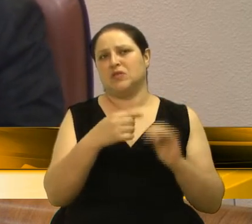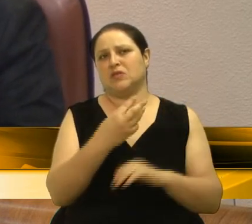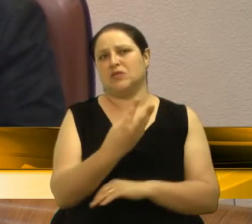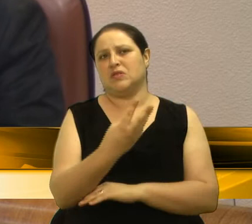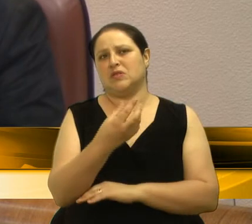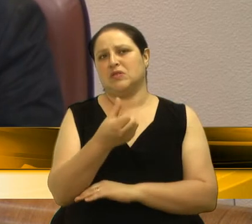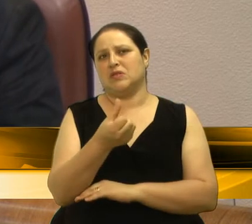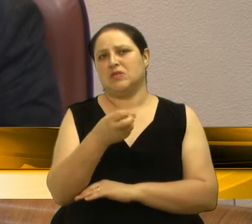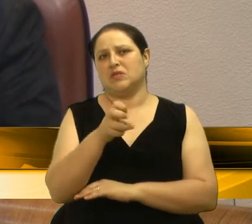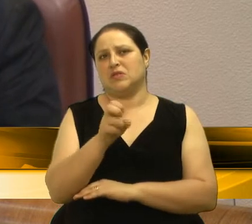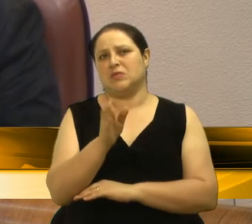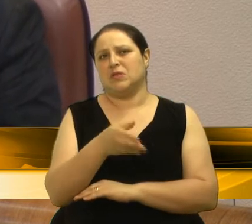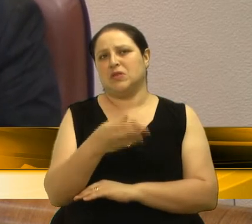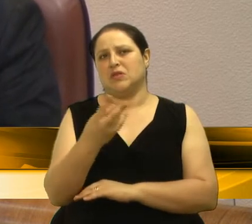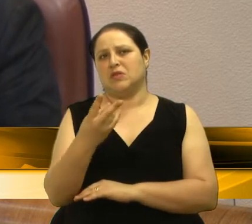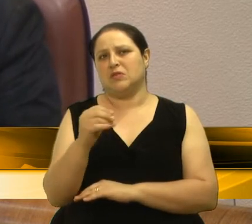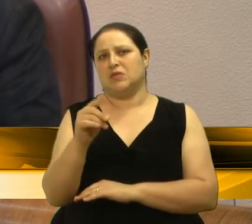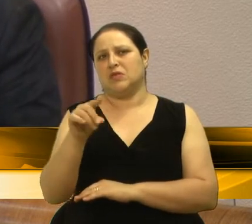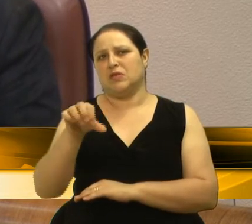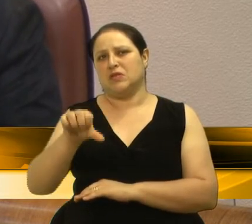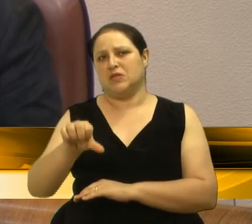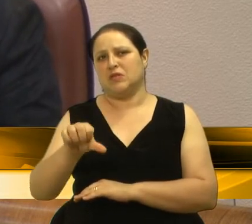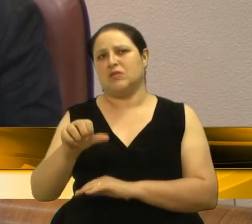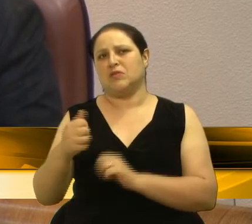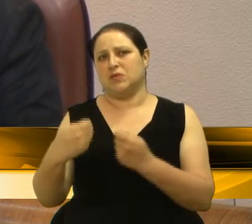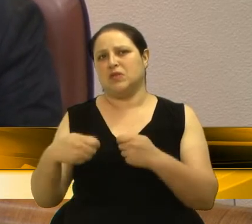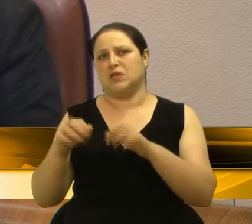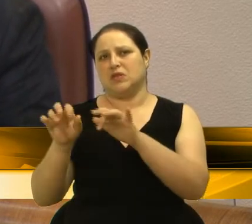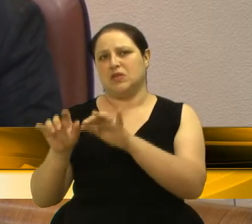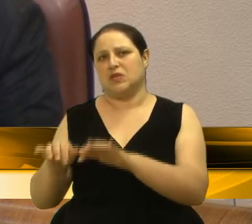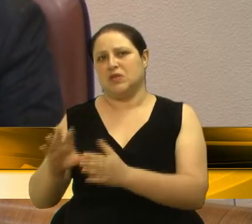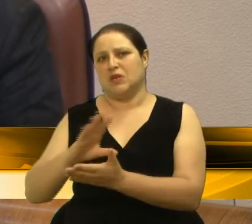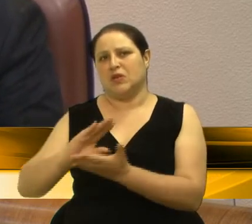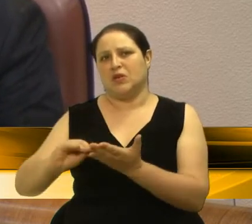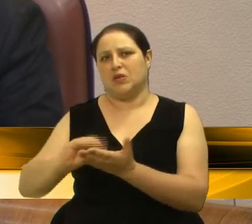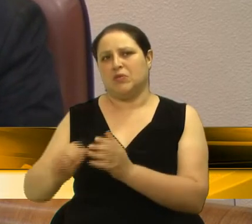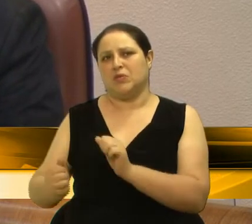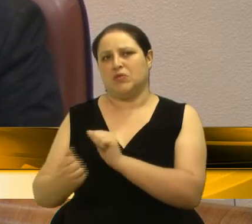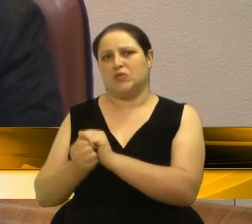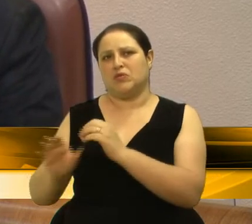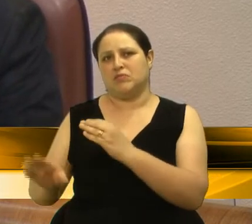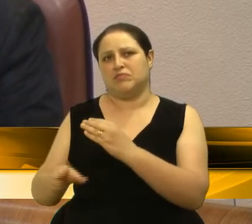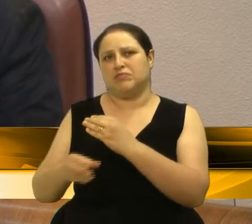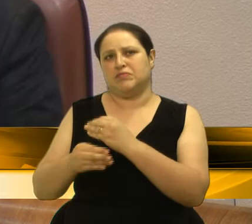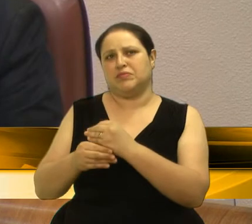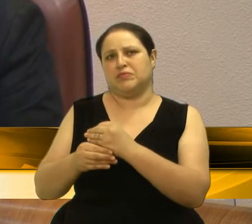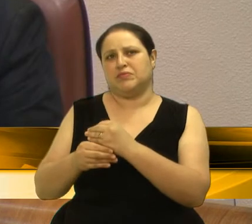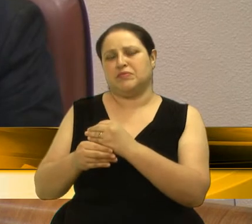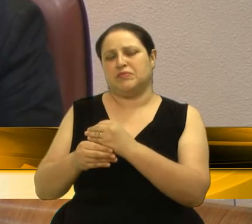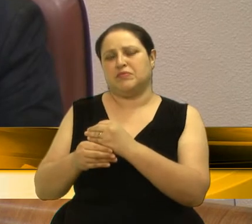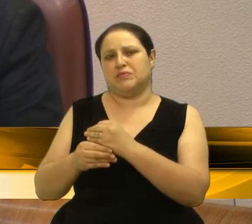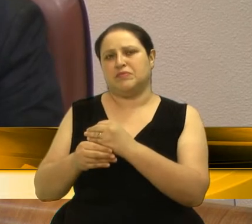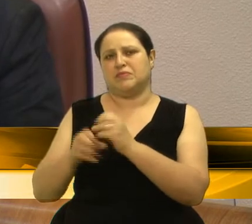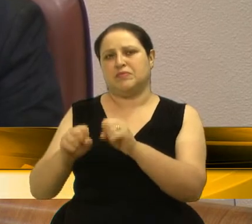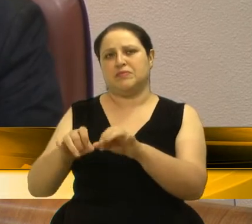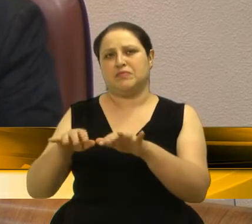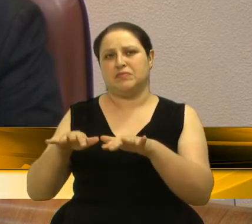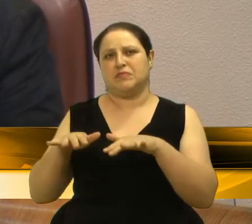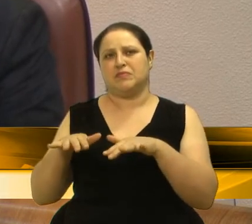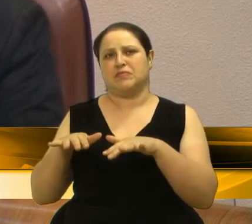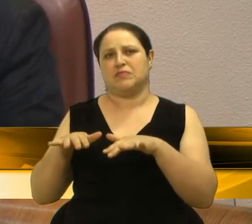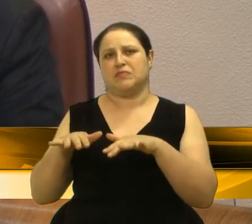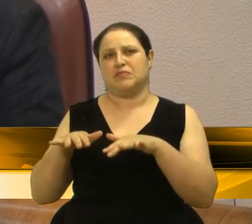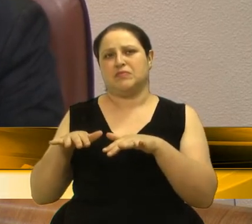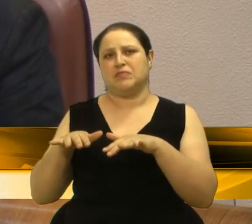365/2019, que deverá ser acompanhado da transcrição integral da sessão legislativa de número 358 e das subsequentes até